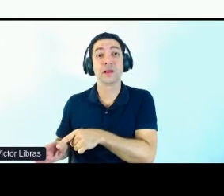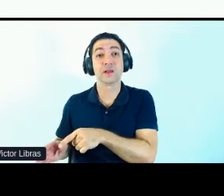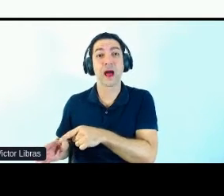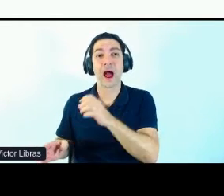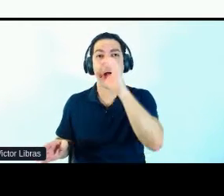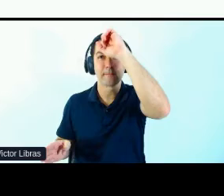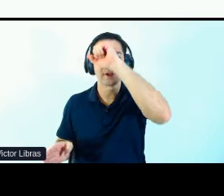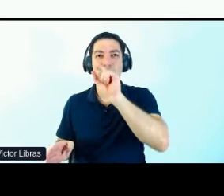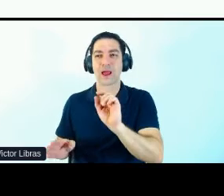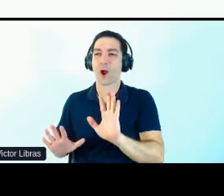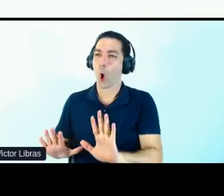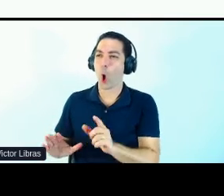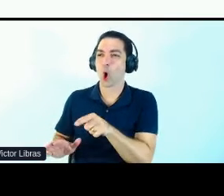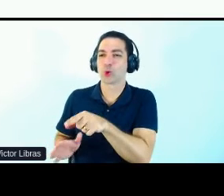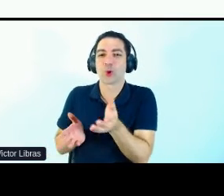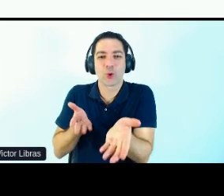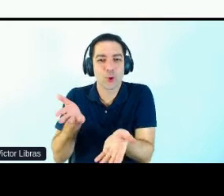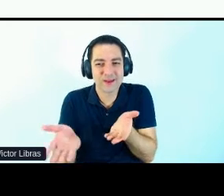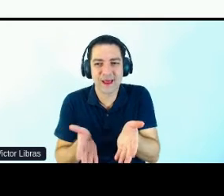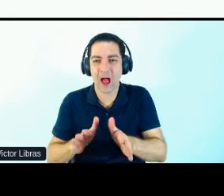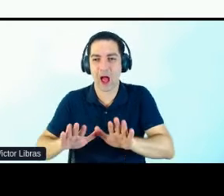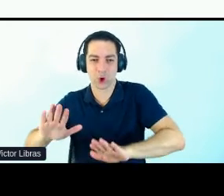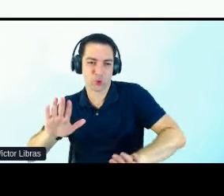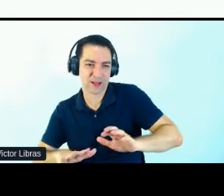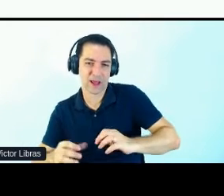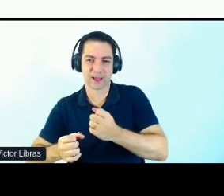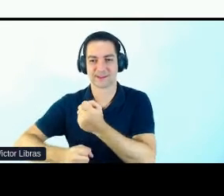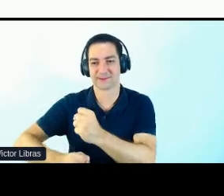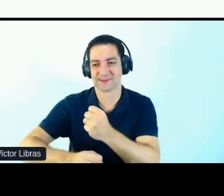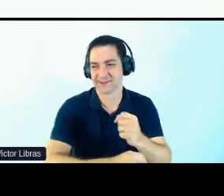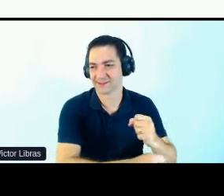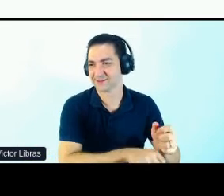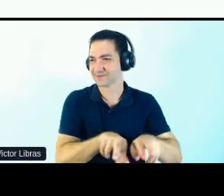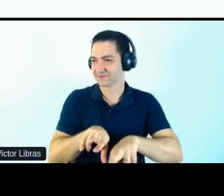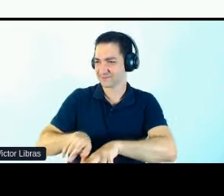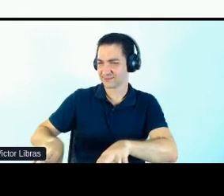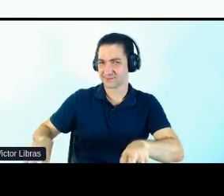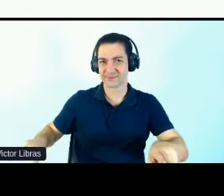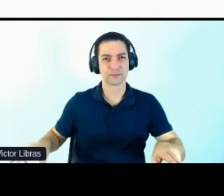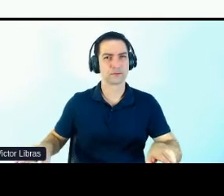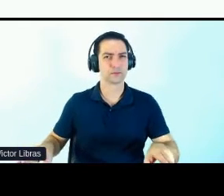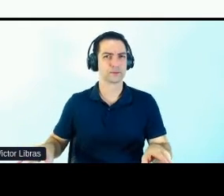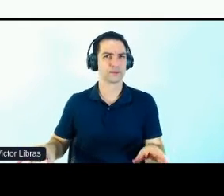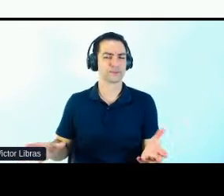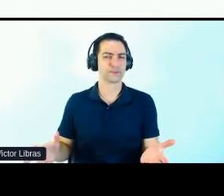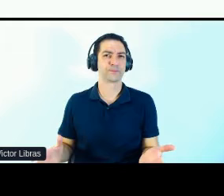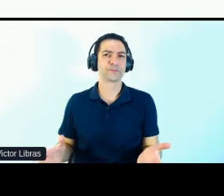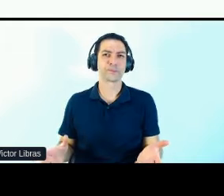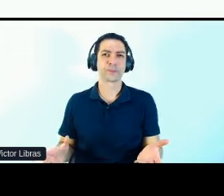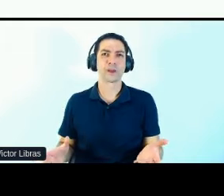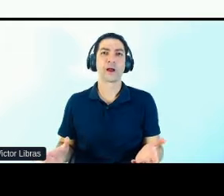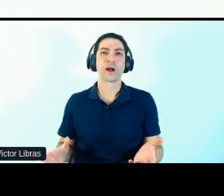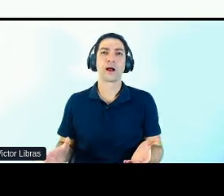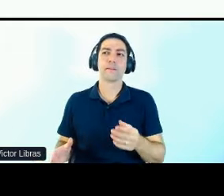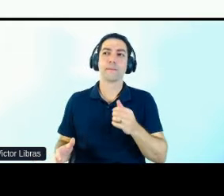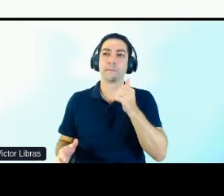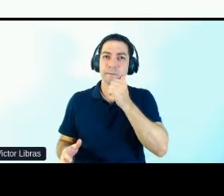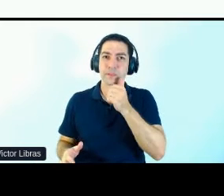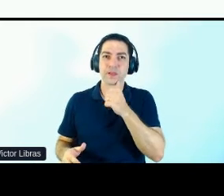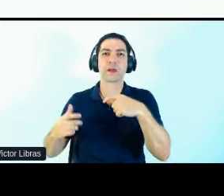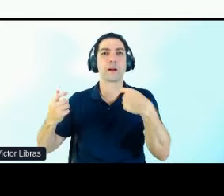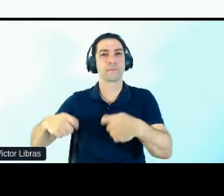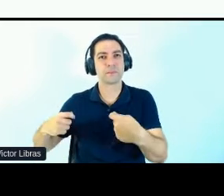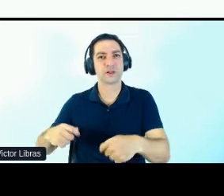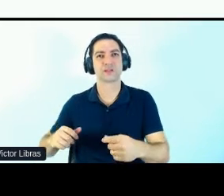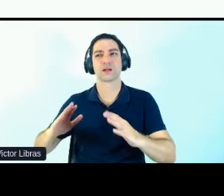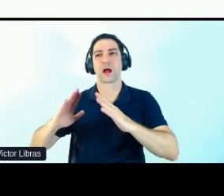com certeza isso acaba influenciando no nosso futuro, né? Então, as meninas, elas têm que ajudar a casa, lavar roupa,